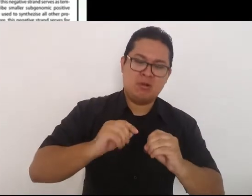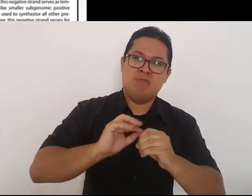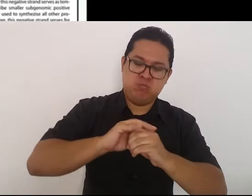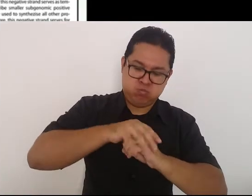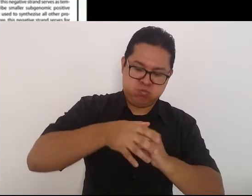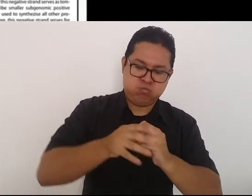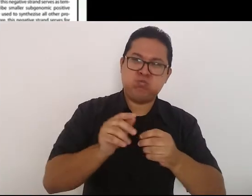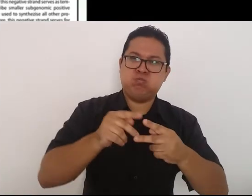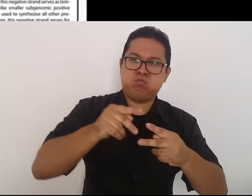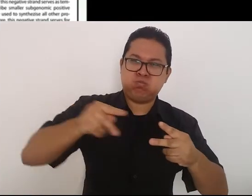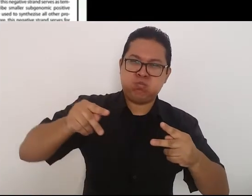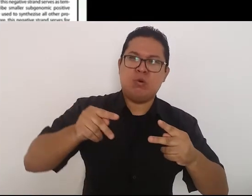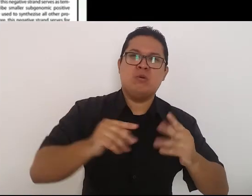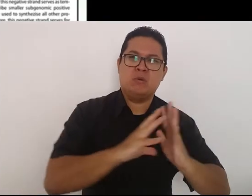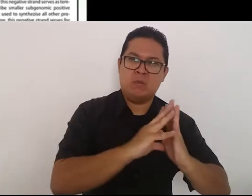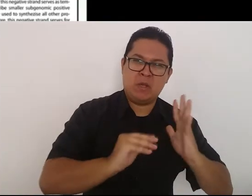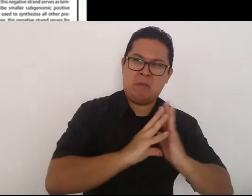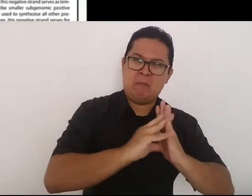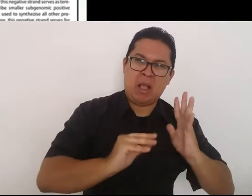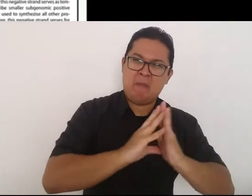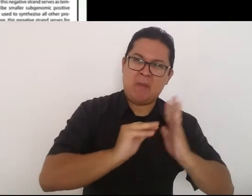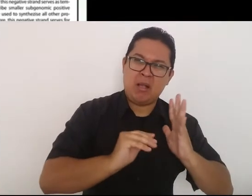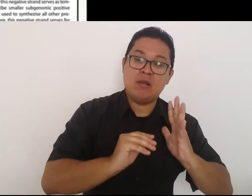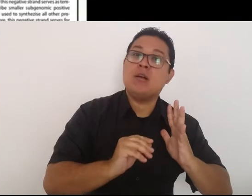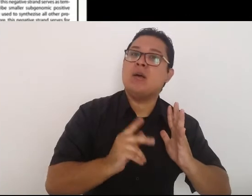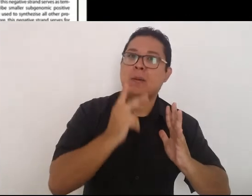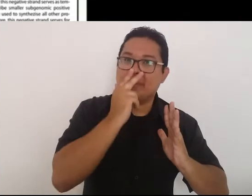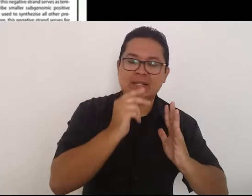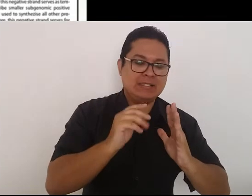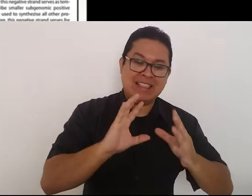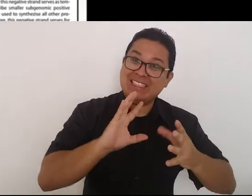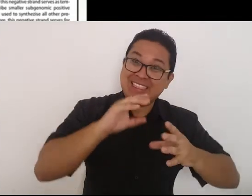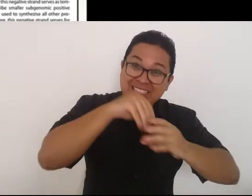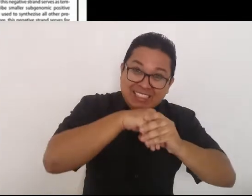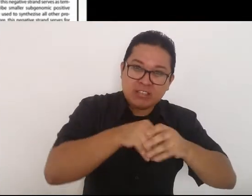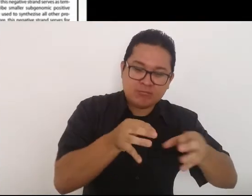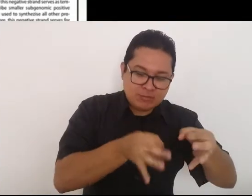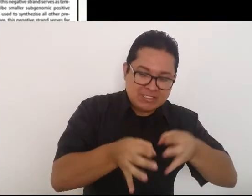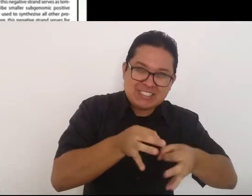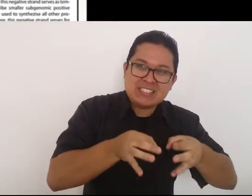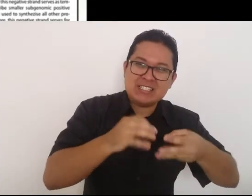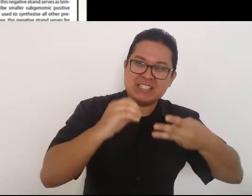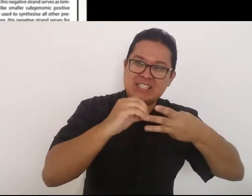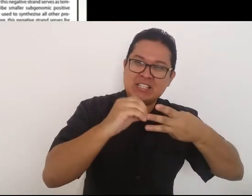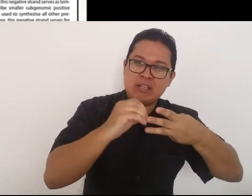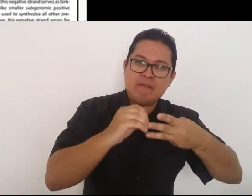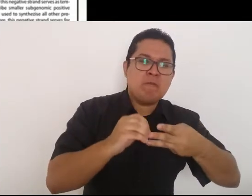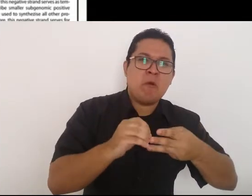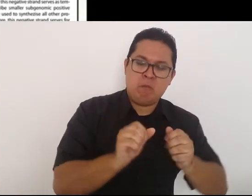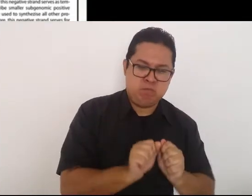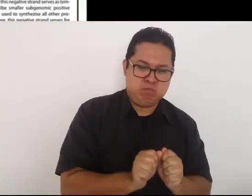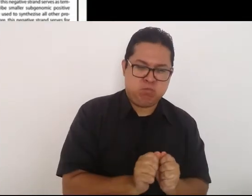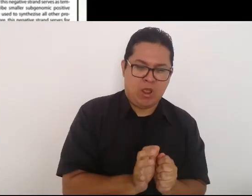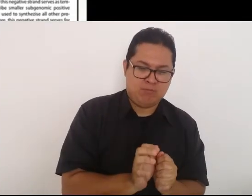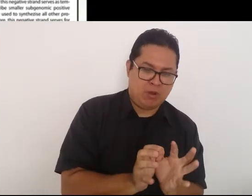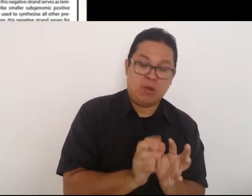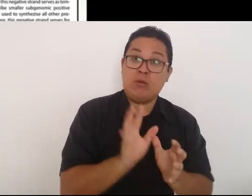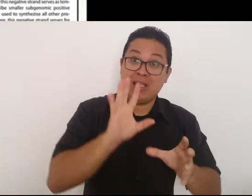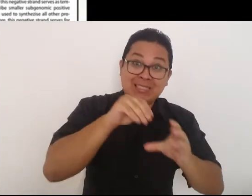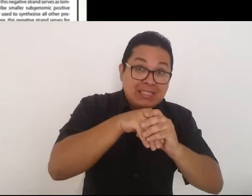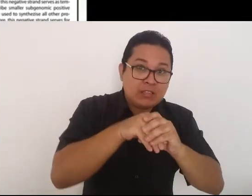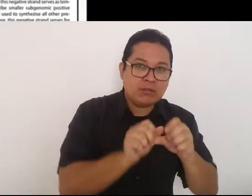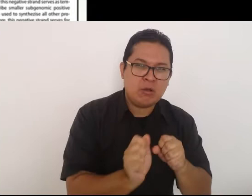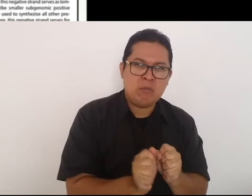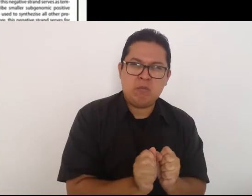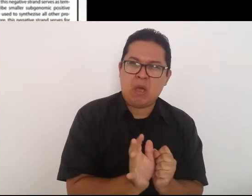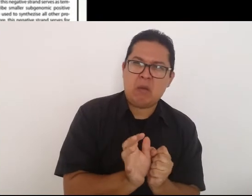de receitas, e essas receitas ele está distribuindo para todos os funcionários das suas células montar proteína. É isso que ele faz. Ele